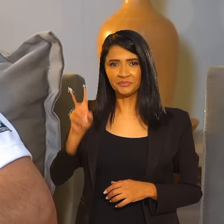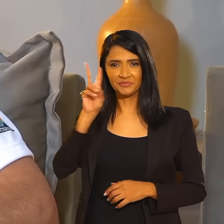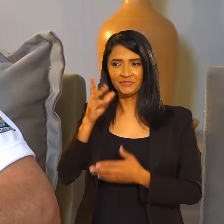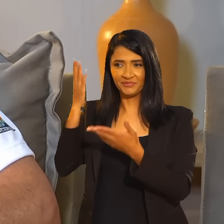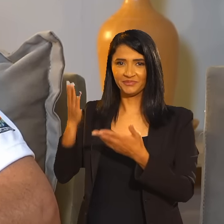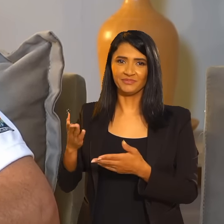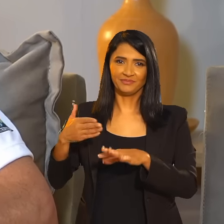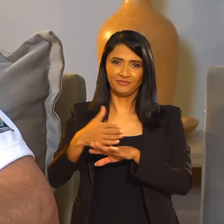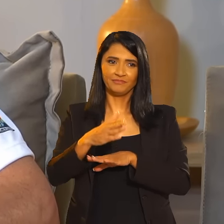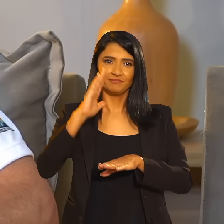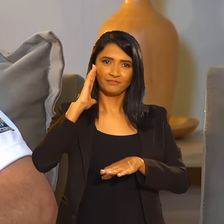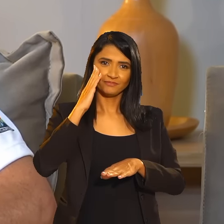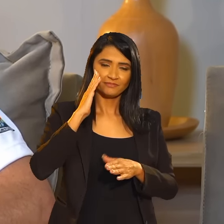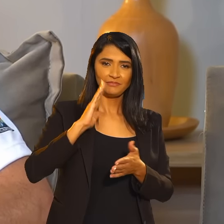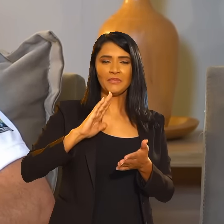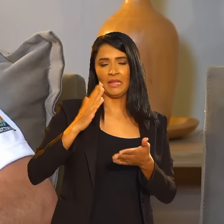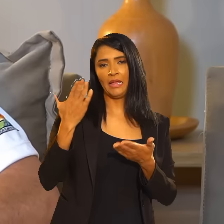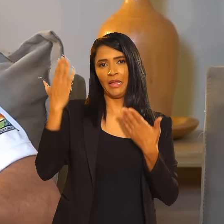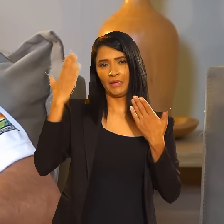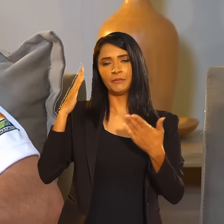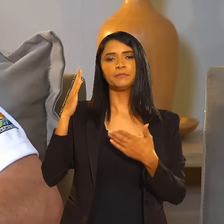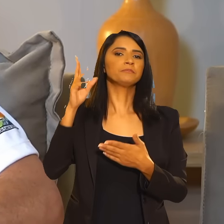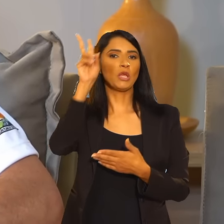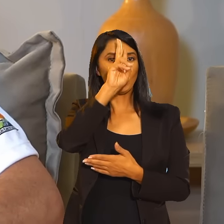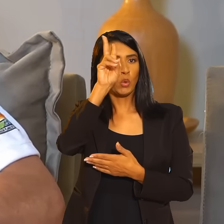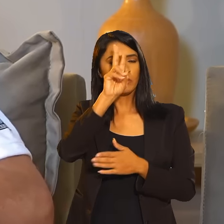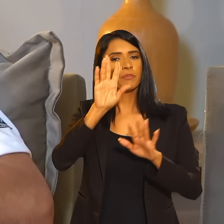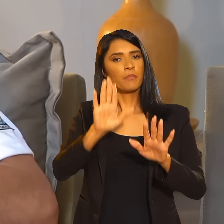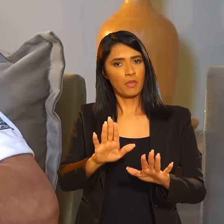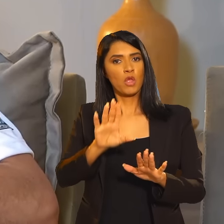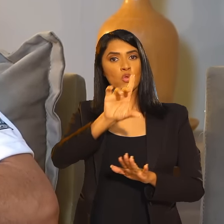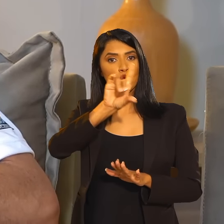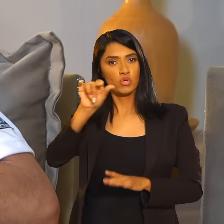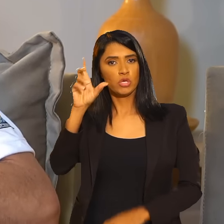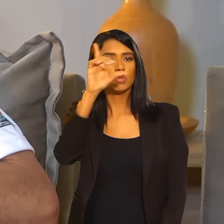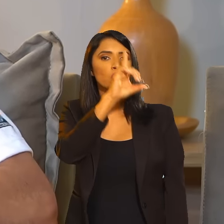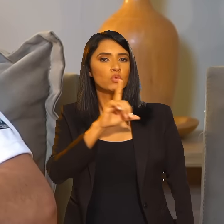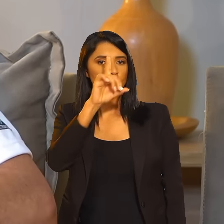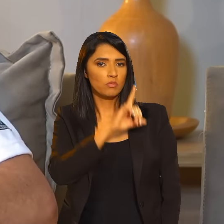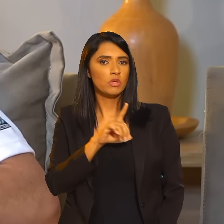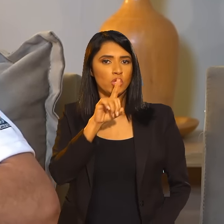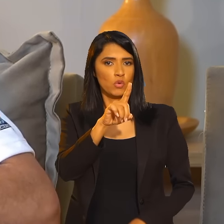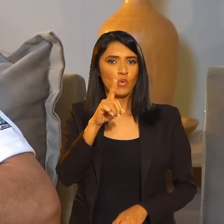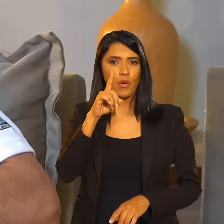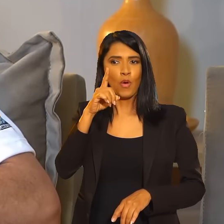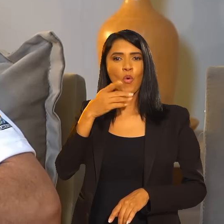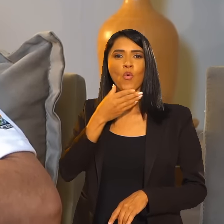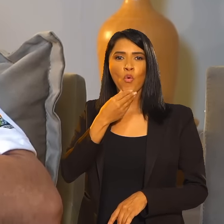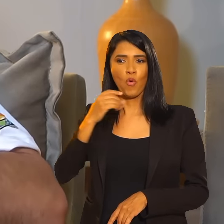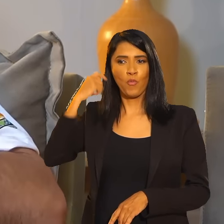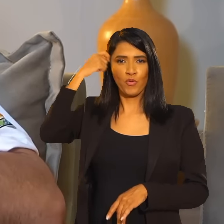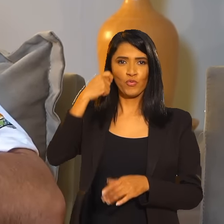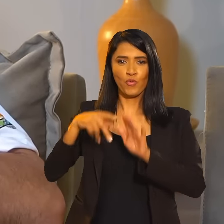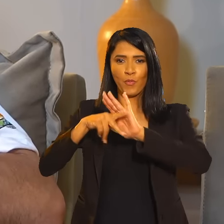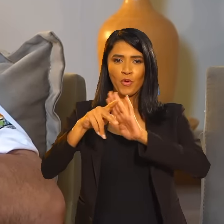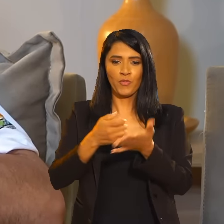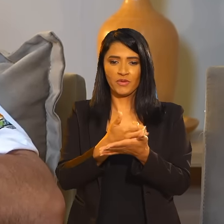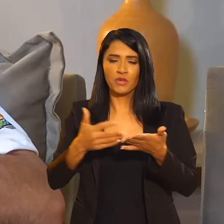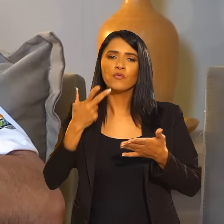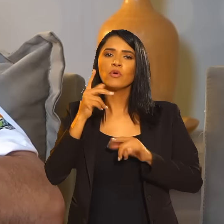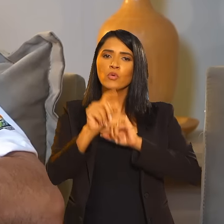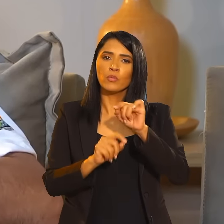Verivelto vai entrar aqui na interpretação da parábola. Mas no domingo, o autor da lição foi feliz em dizer que para